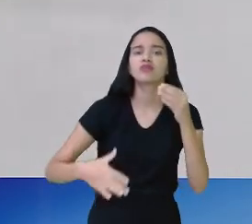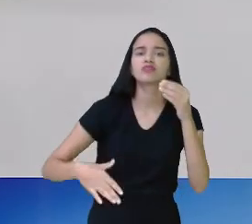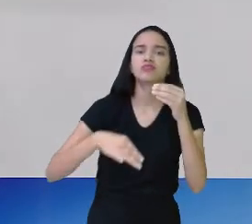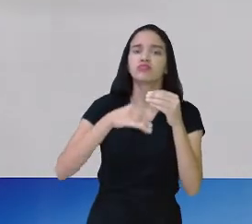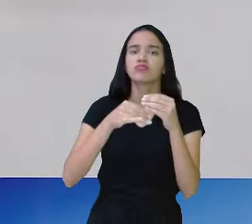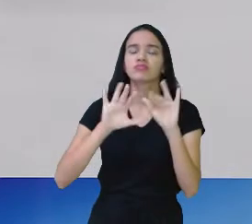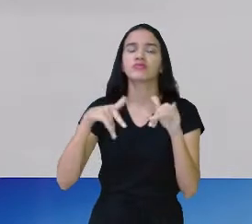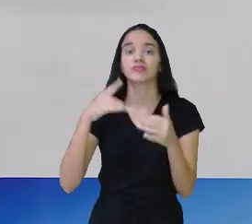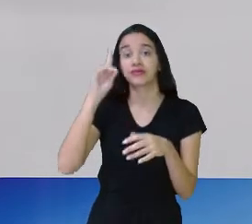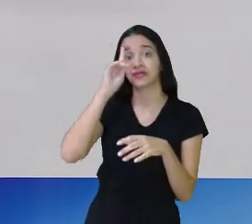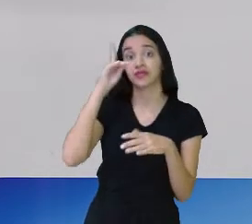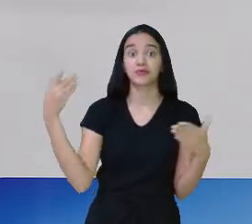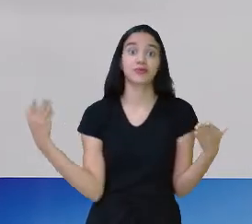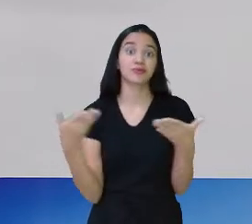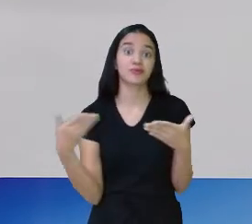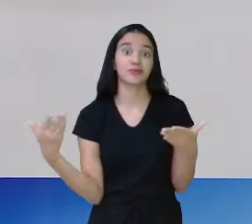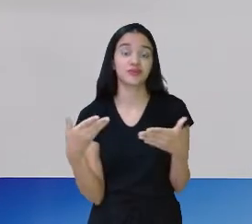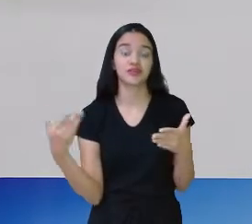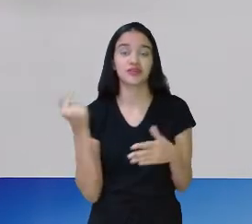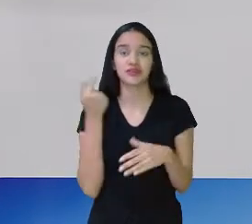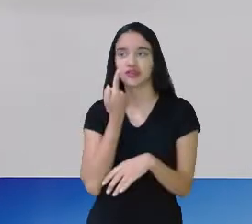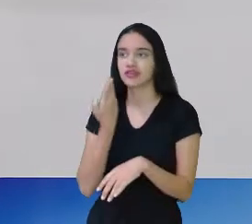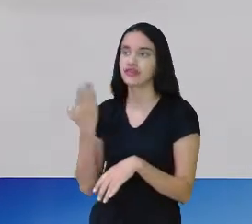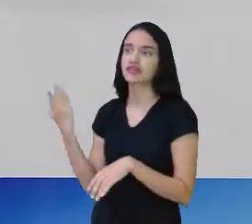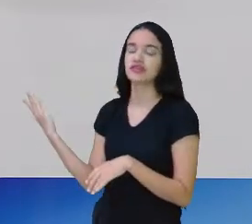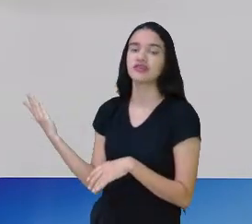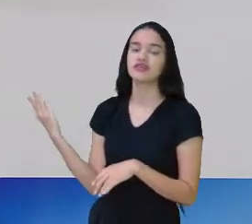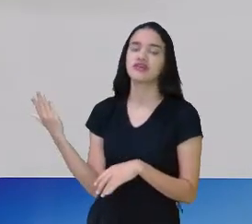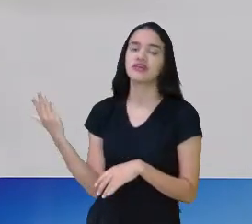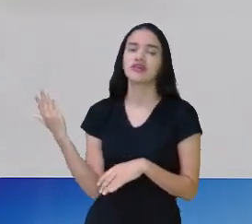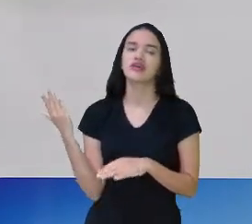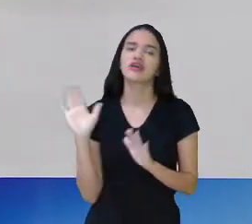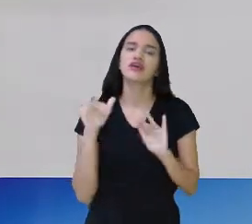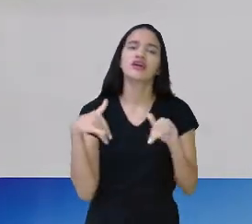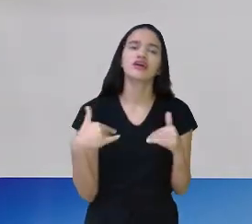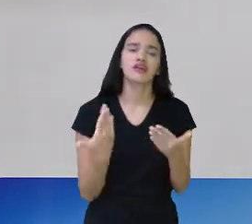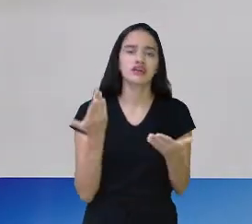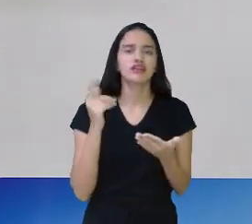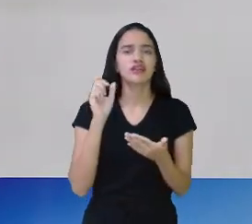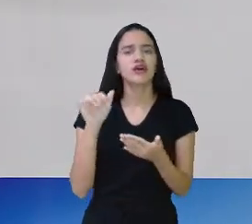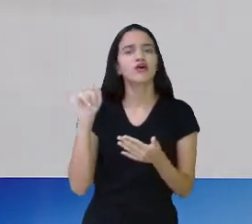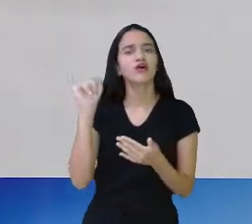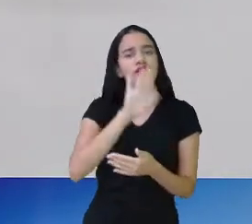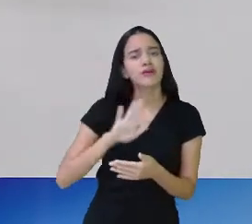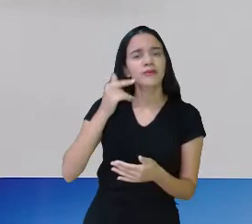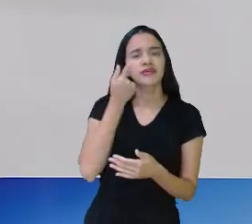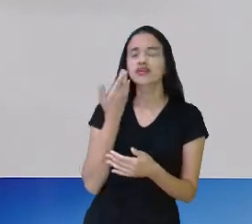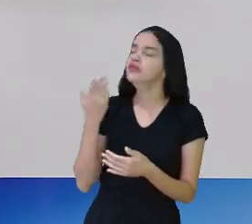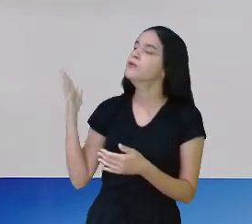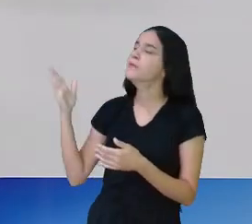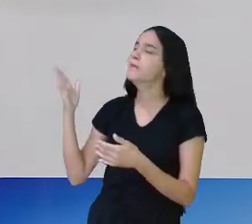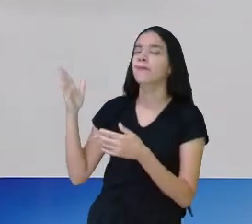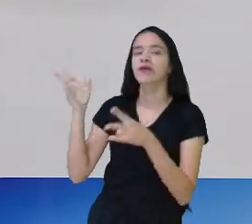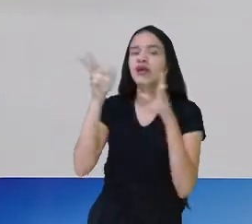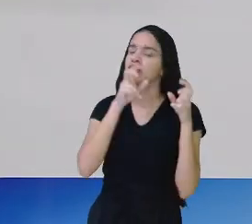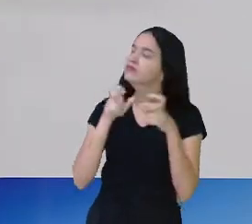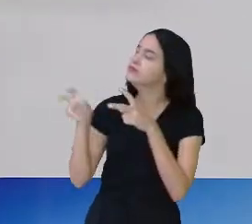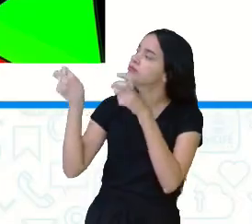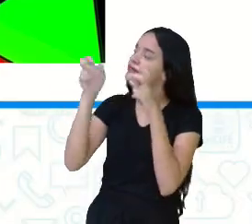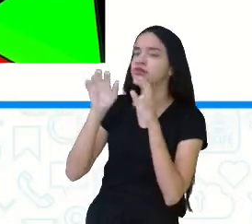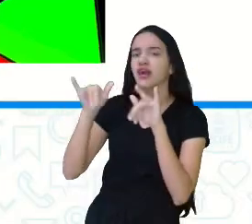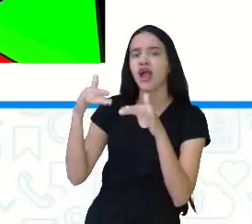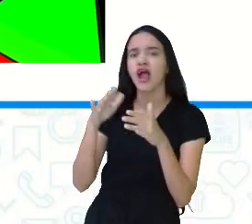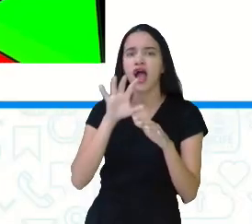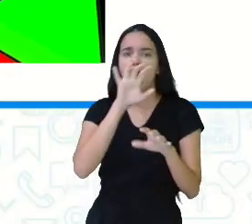contribuições para o dia de hoje. Figuras geométricas planas. A partir da imagem, vocês estão vendo várias figuras